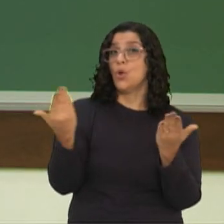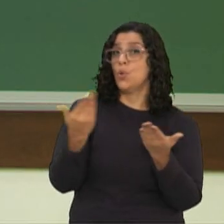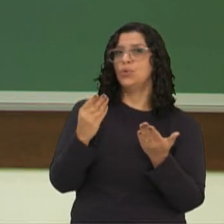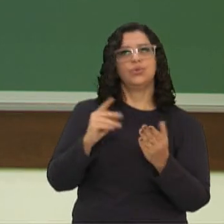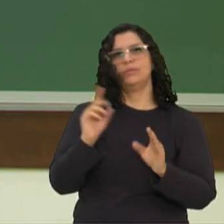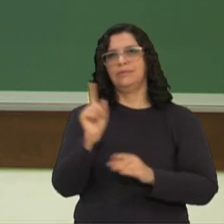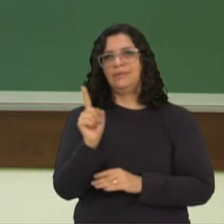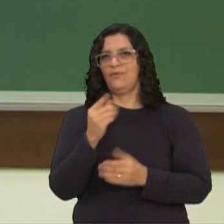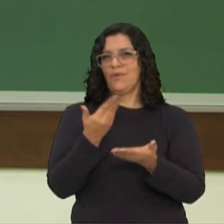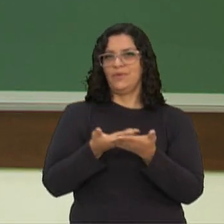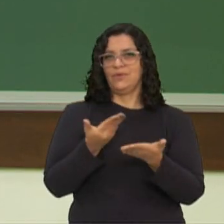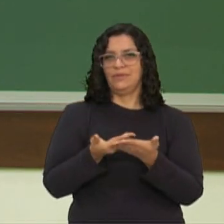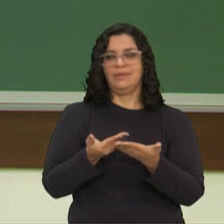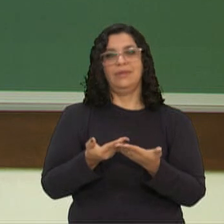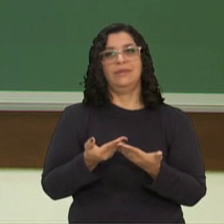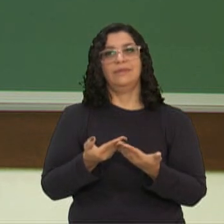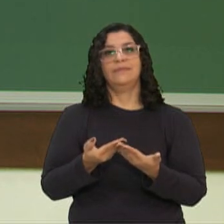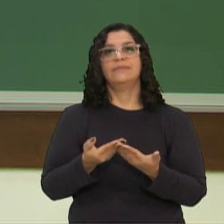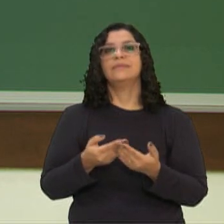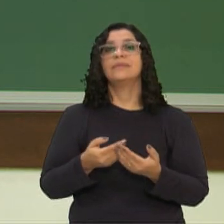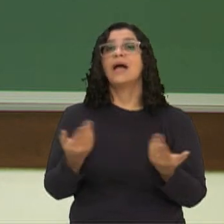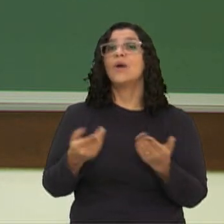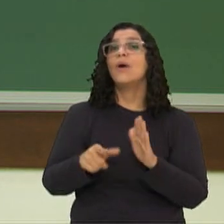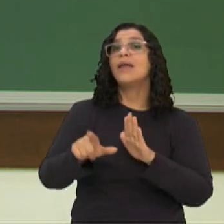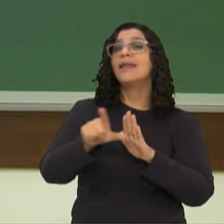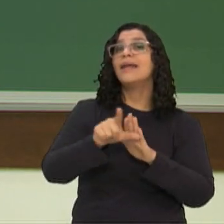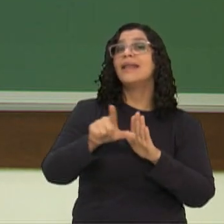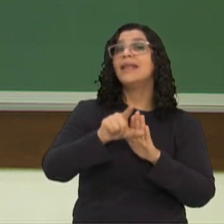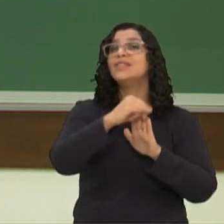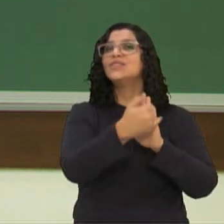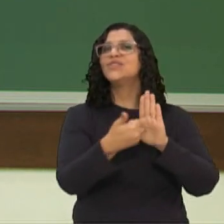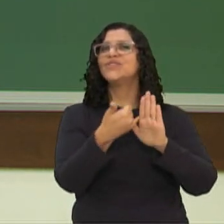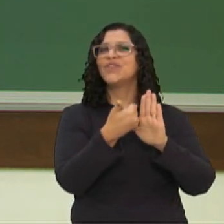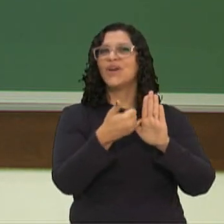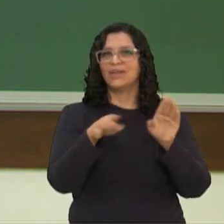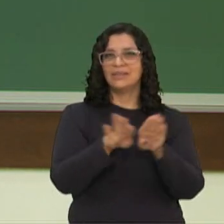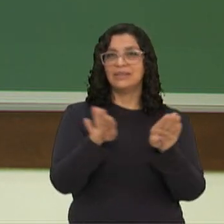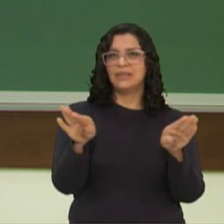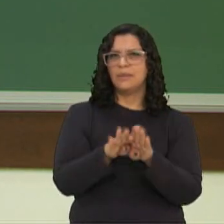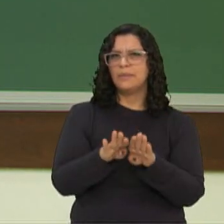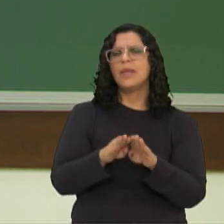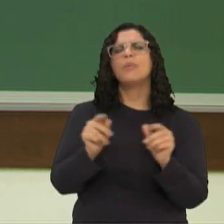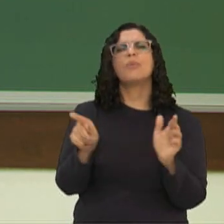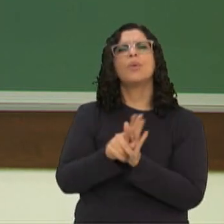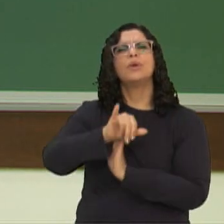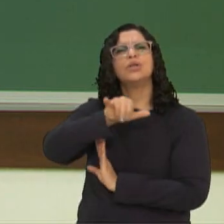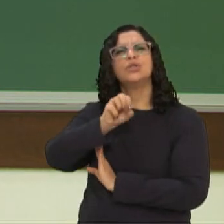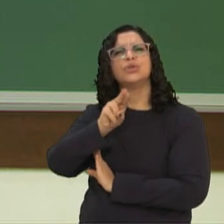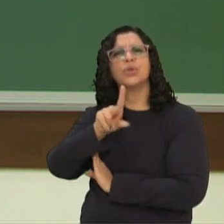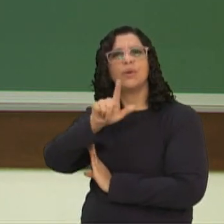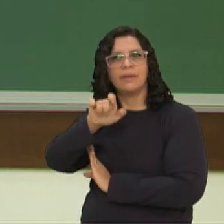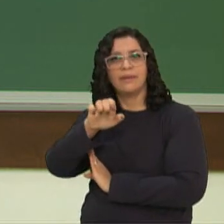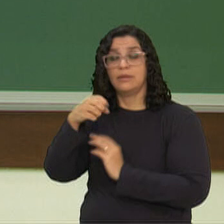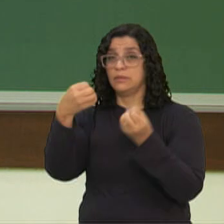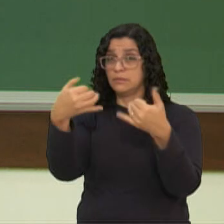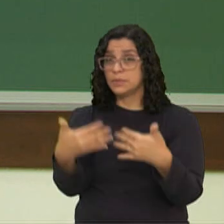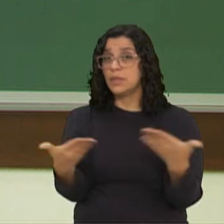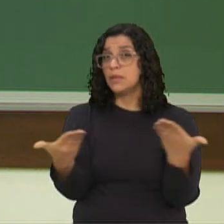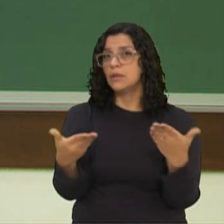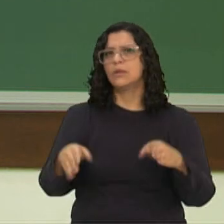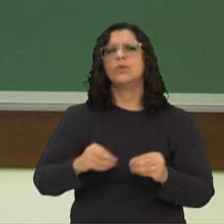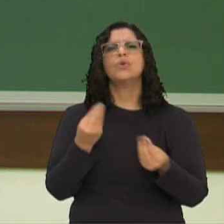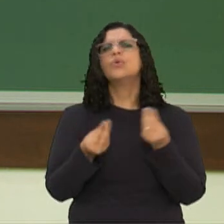nós vamos voltar no nosso caso aqui, que é a lei de Joule em si, o efeito Joule. O que aconteceu lá